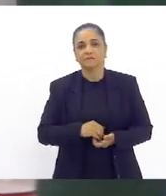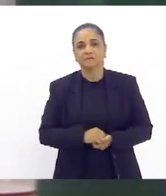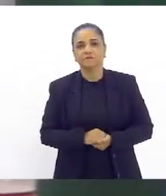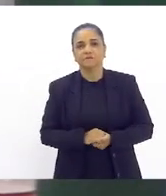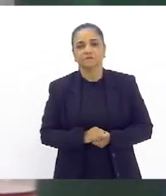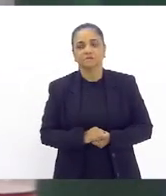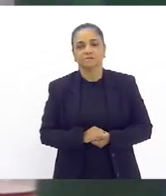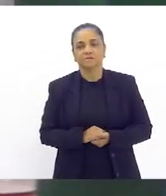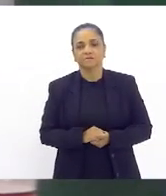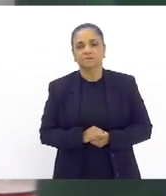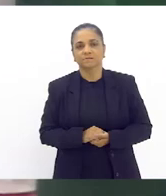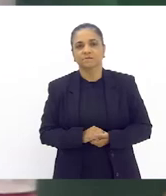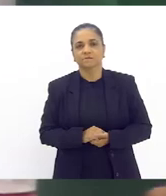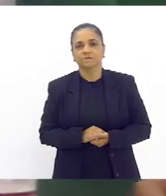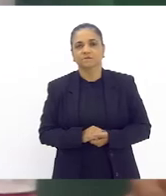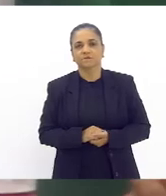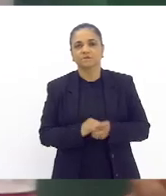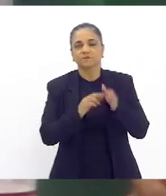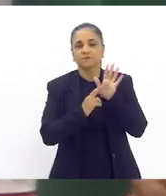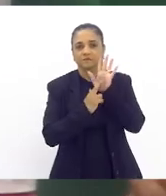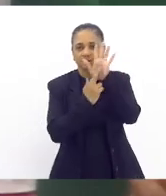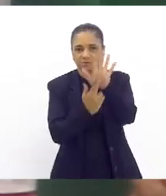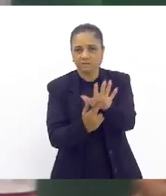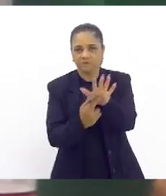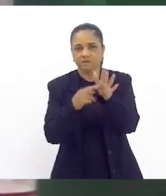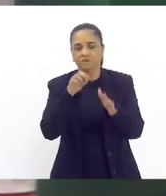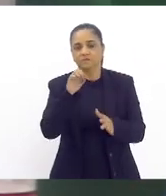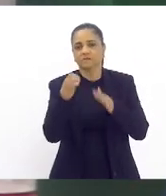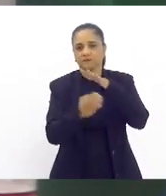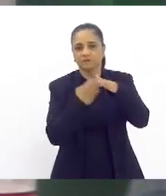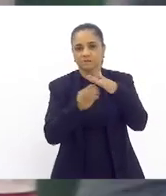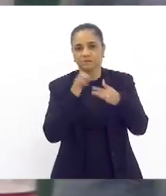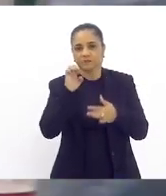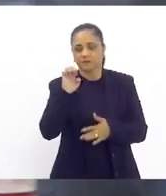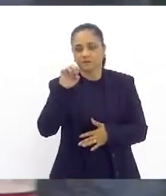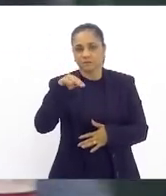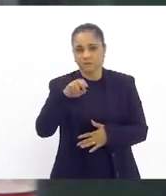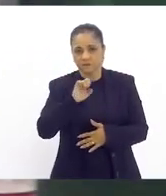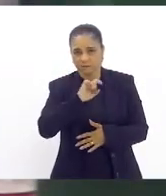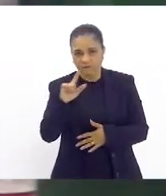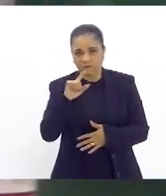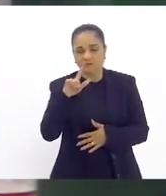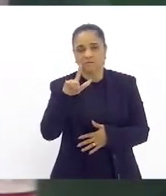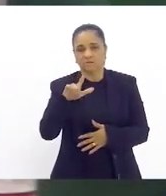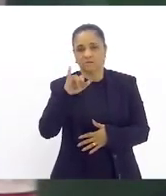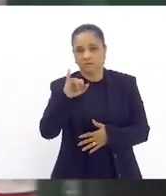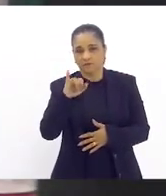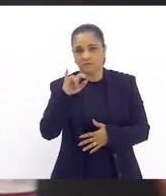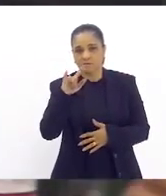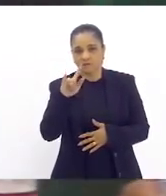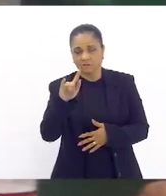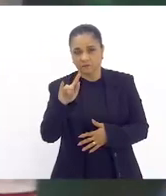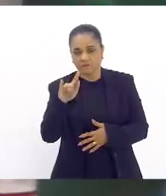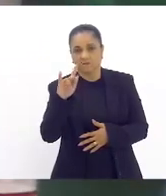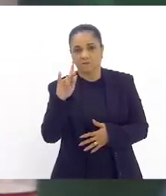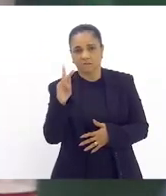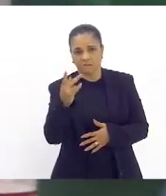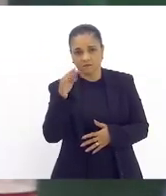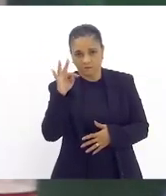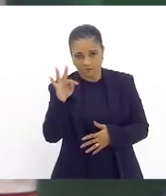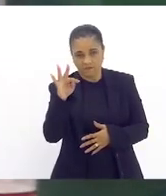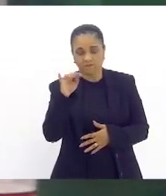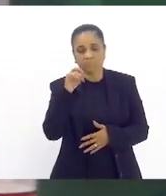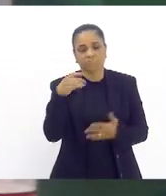é representantes da Ênio da Light que se encontra aqui presente agradeço em especial a cada cidadão presente